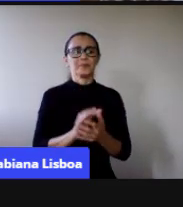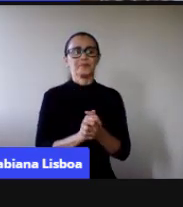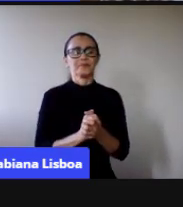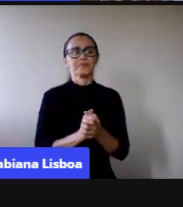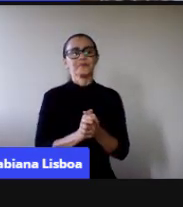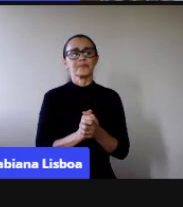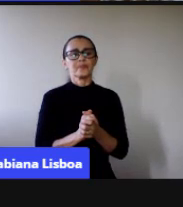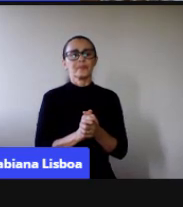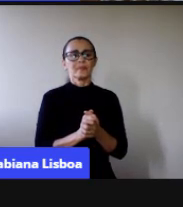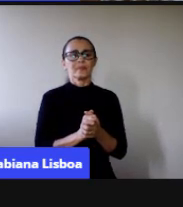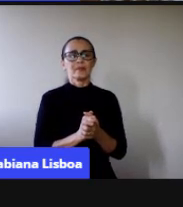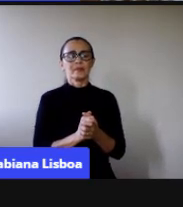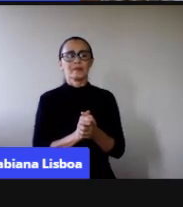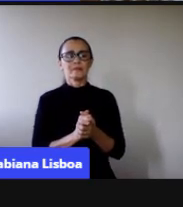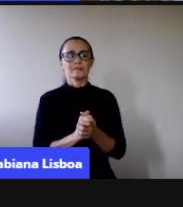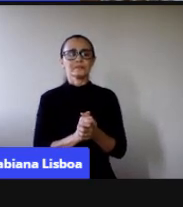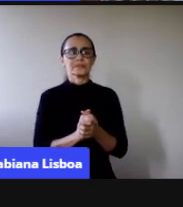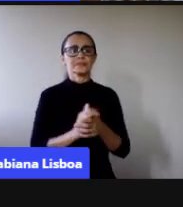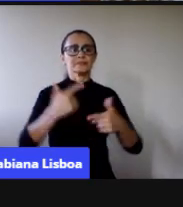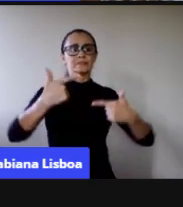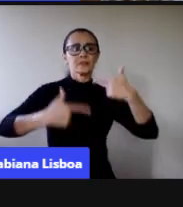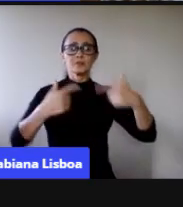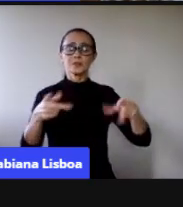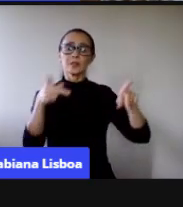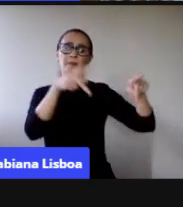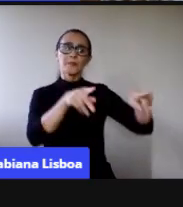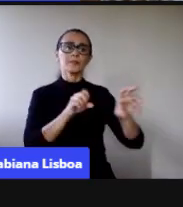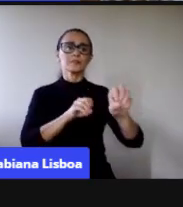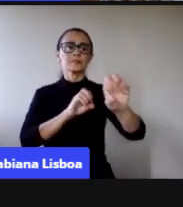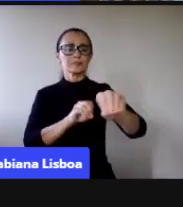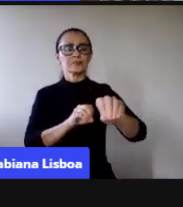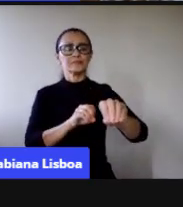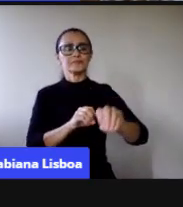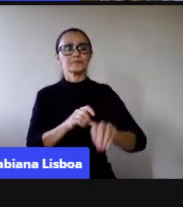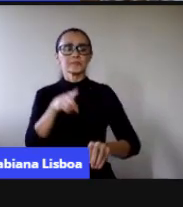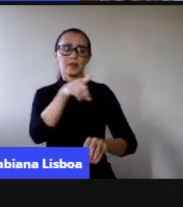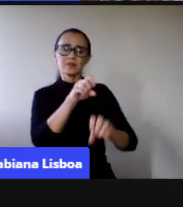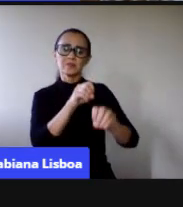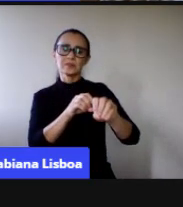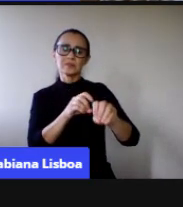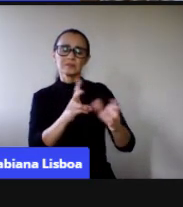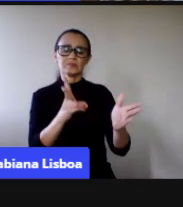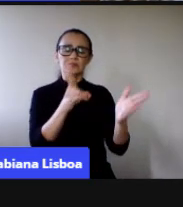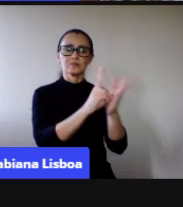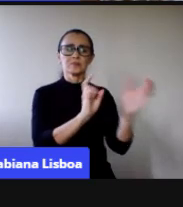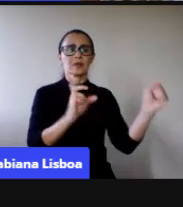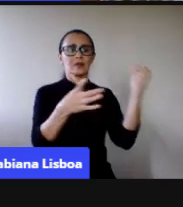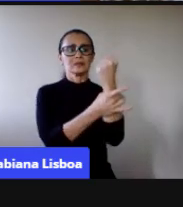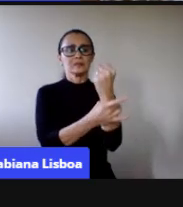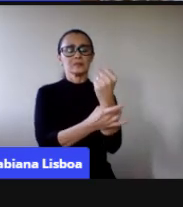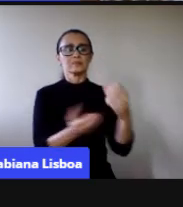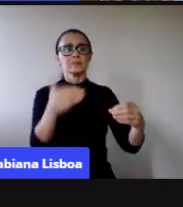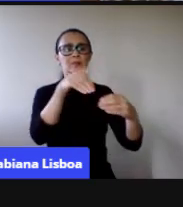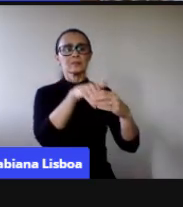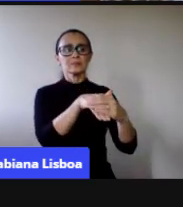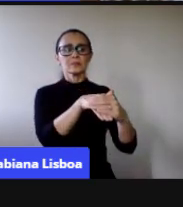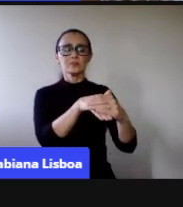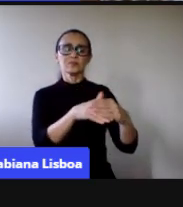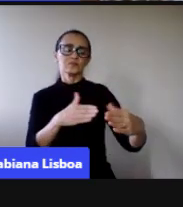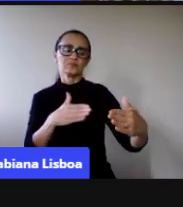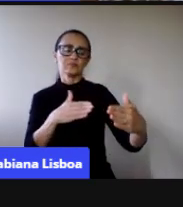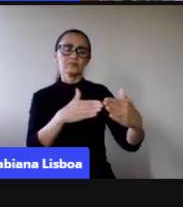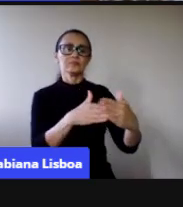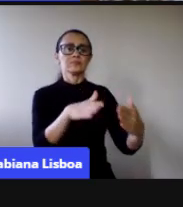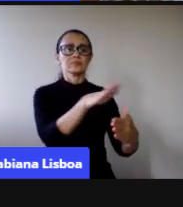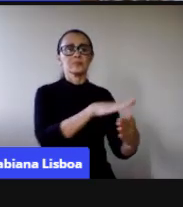Então, para as políticas públicas educacionais, a educação escolar indígena, ela estaria garantida dentro dos seus limites territoriais e